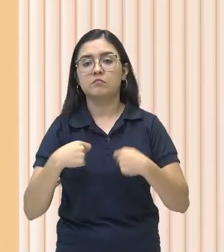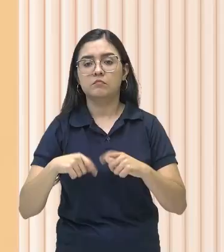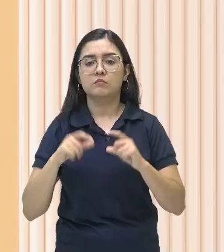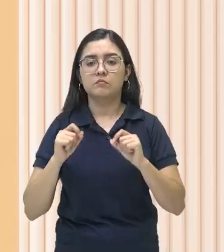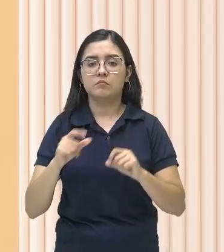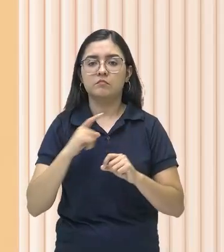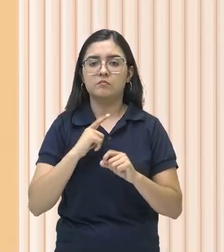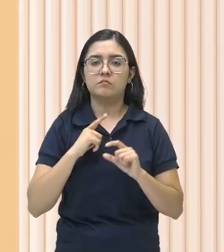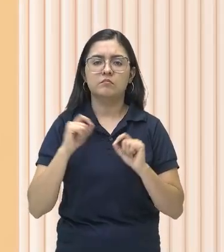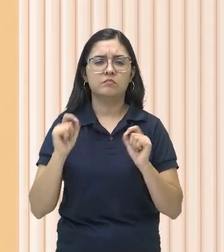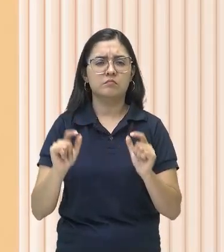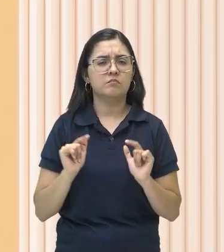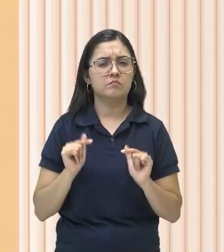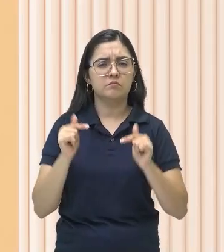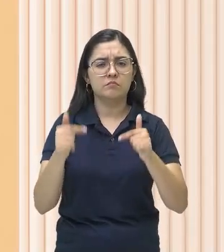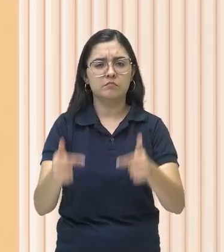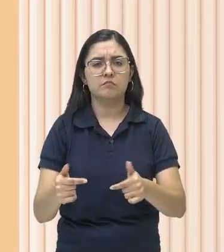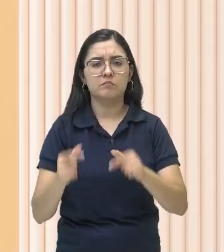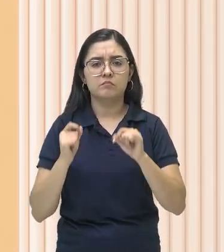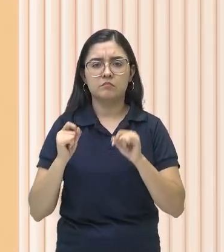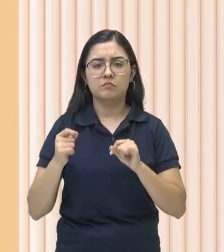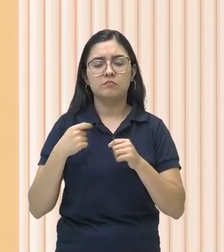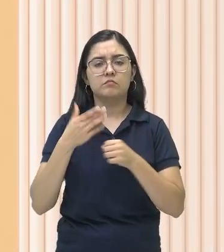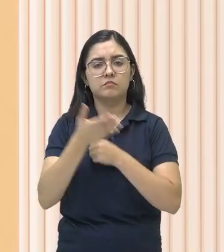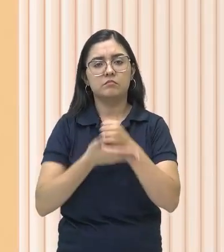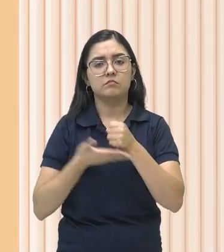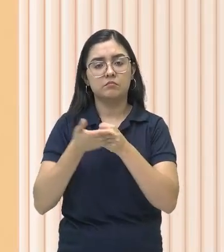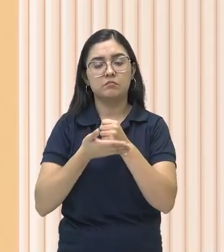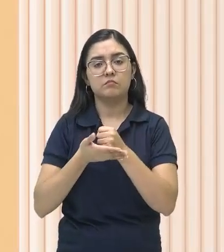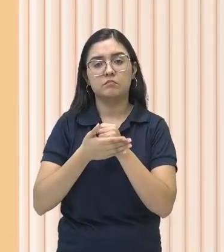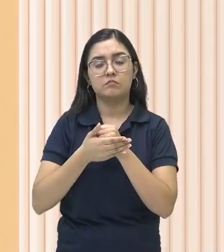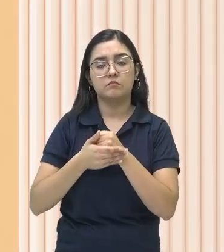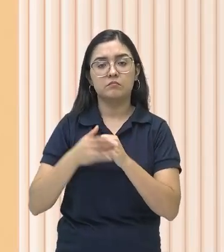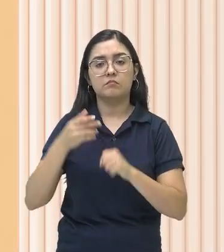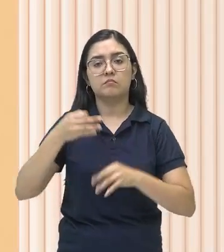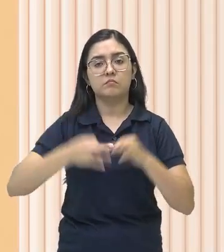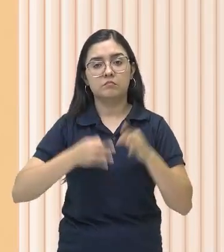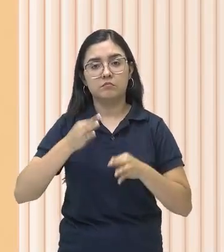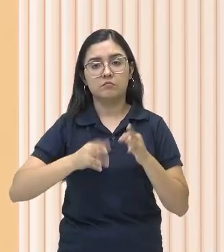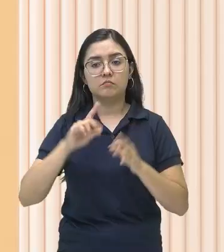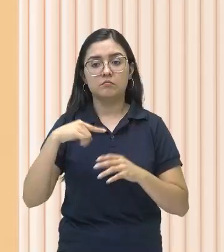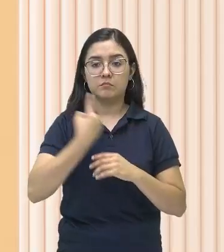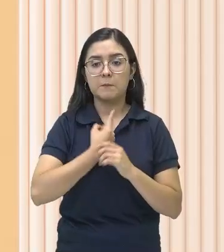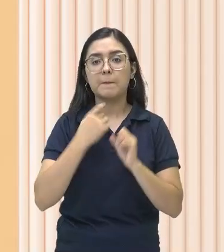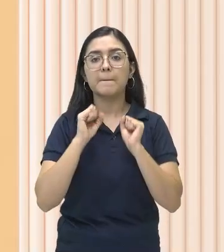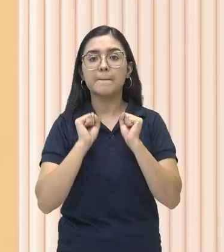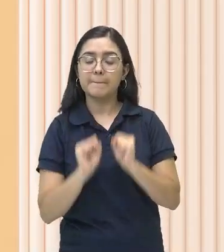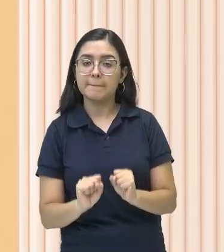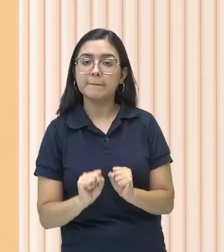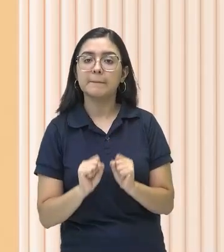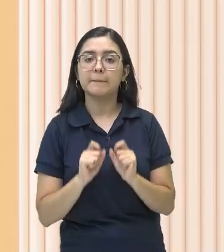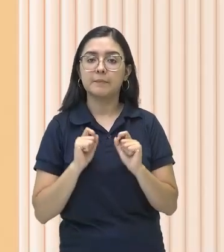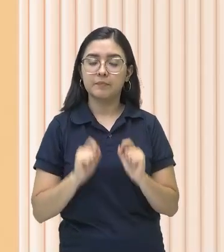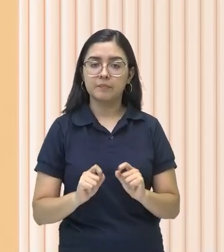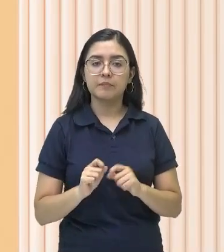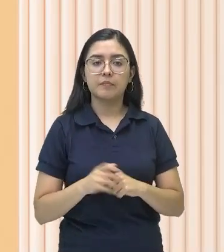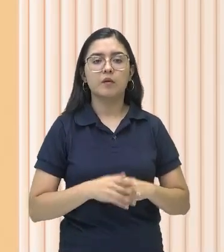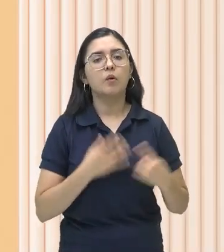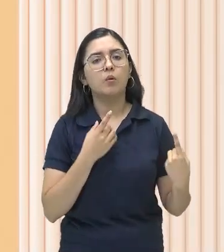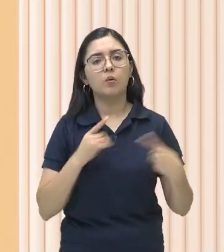esse embasamento todo jurídico aqui, não é? E a gente pode burlar esse direito,